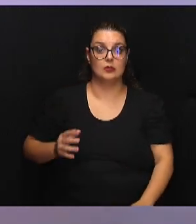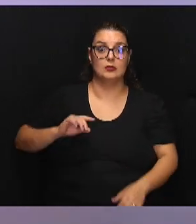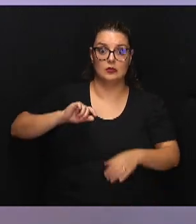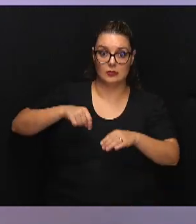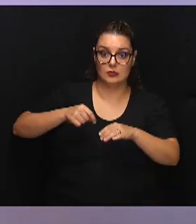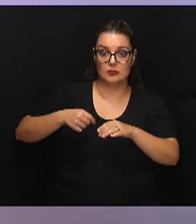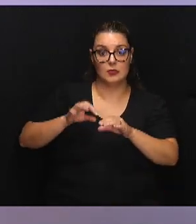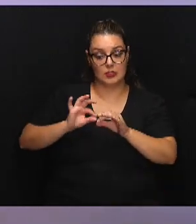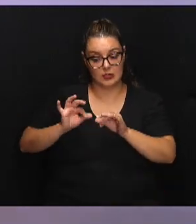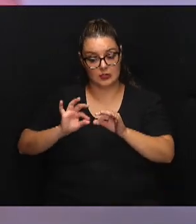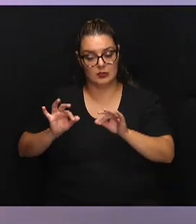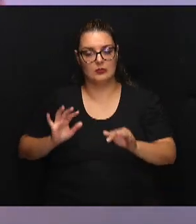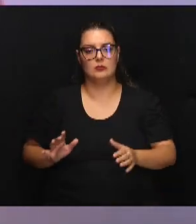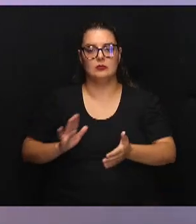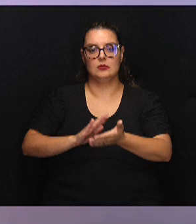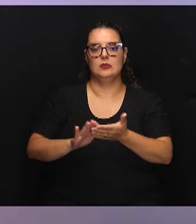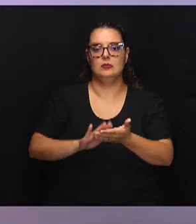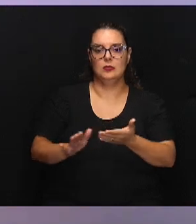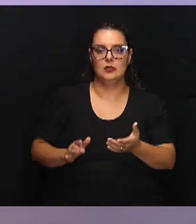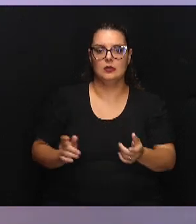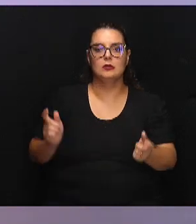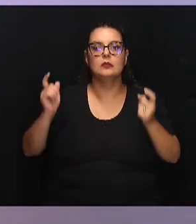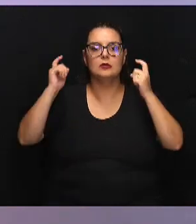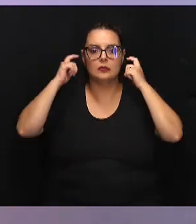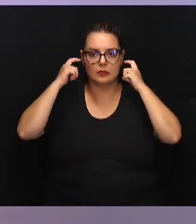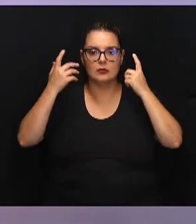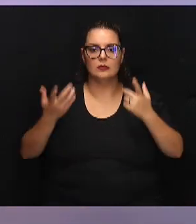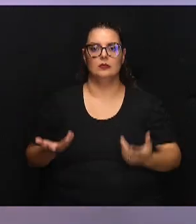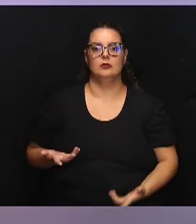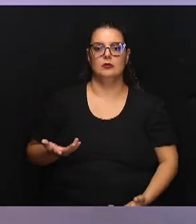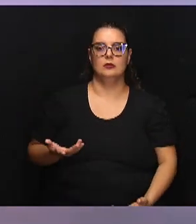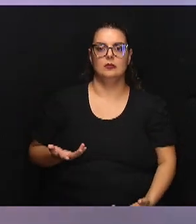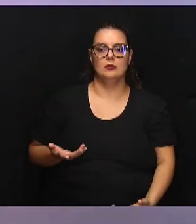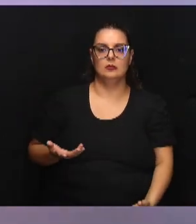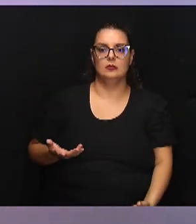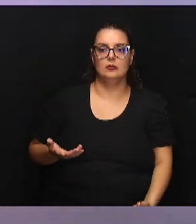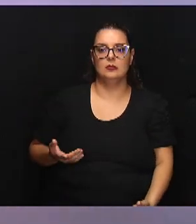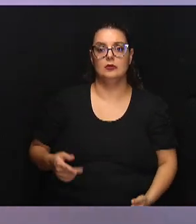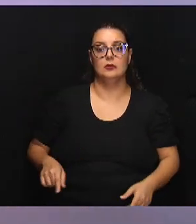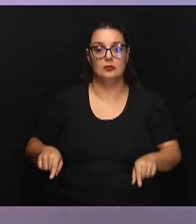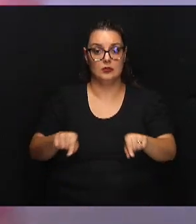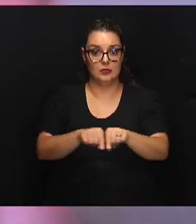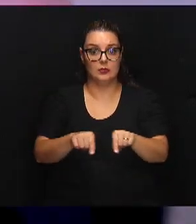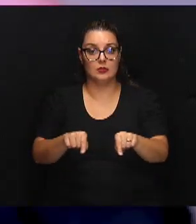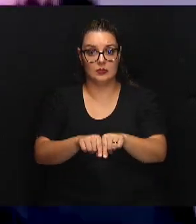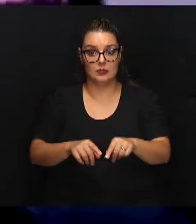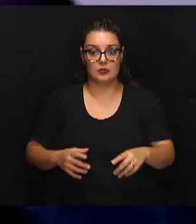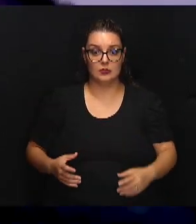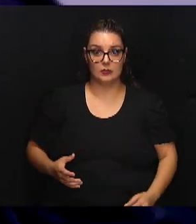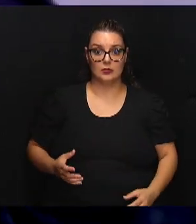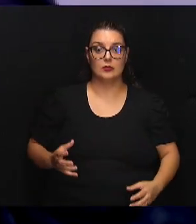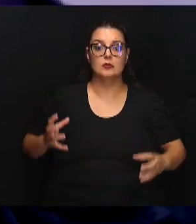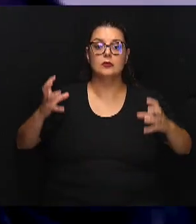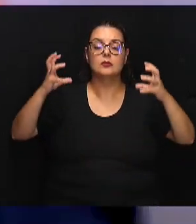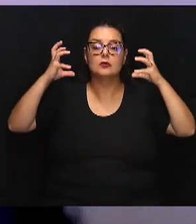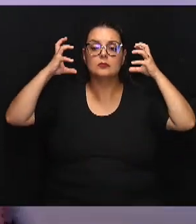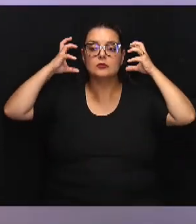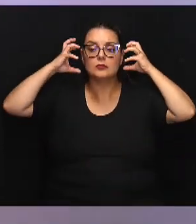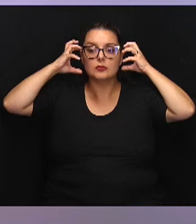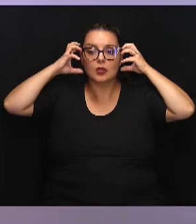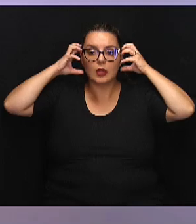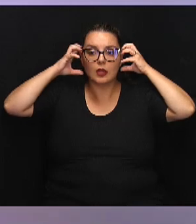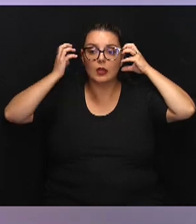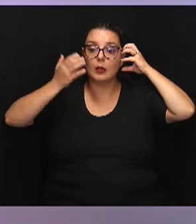correta ali, limpar bem, para poder colocar ali no ouvido. Além disso, os fones em concha, eles